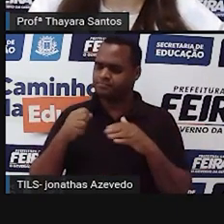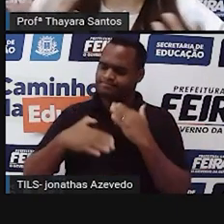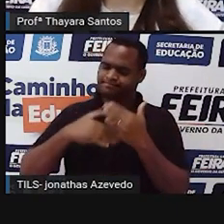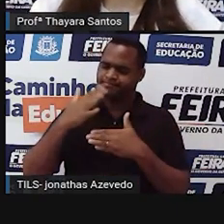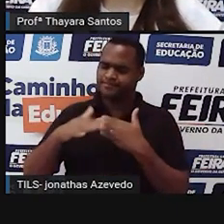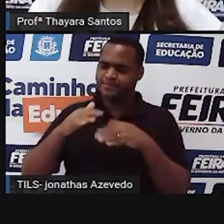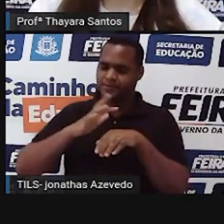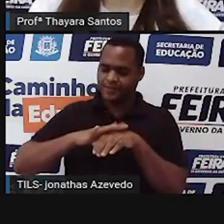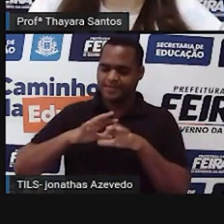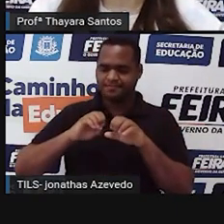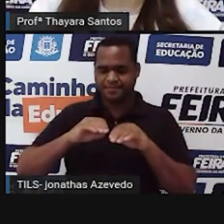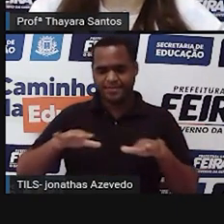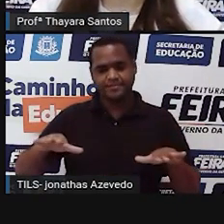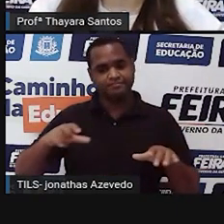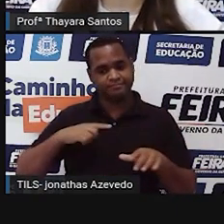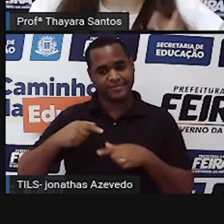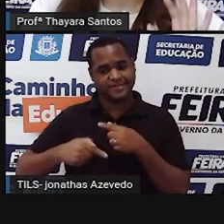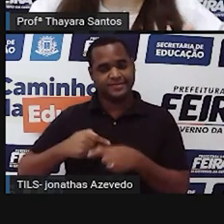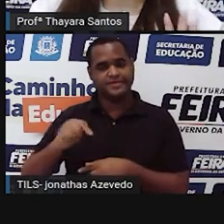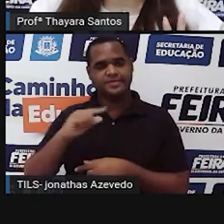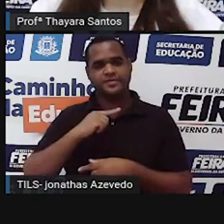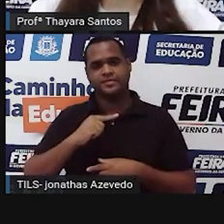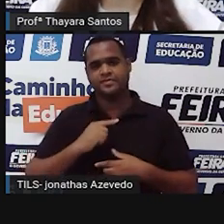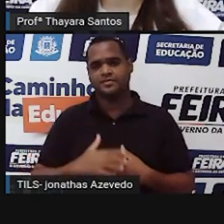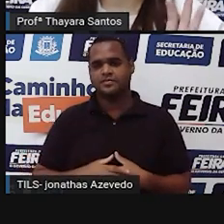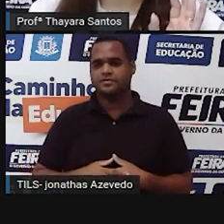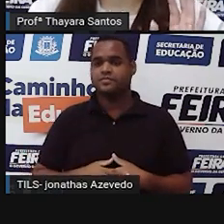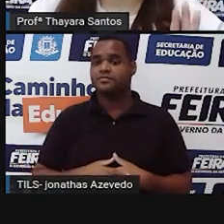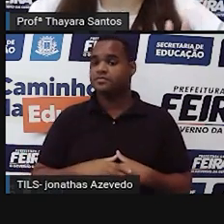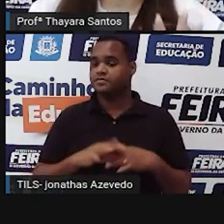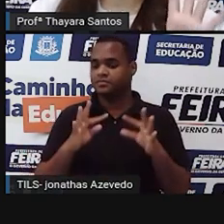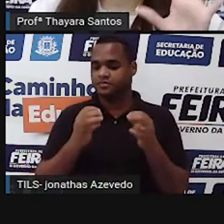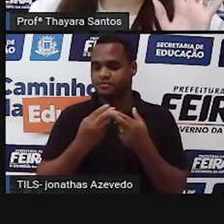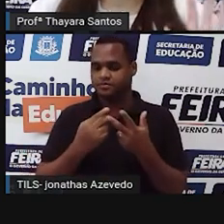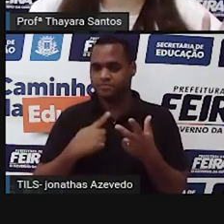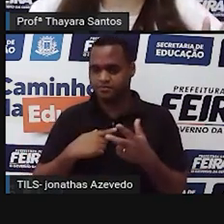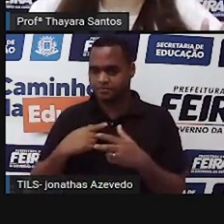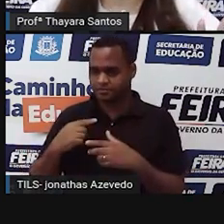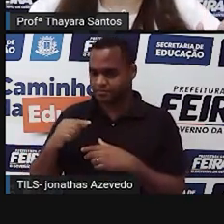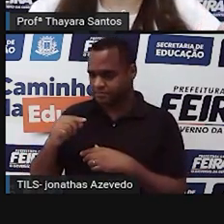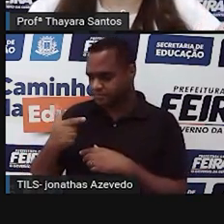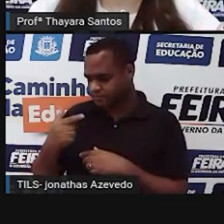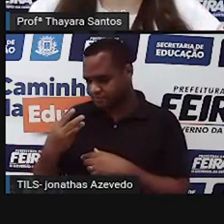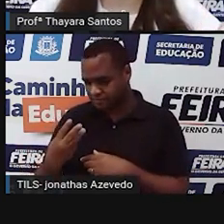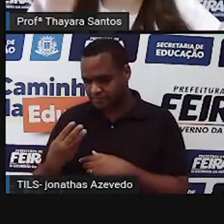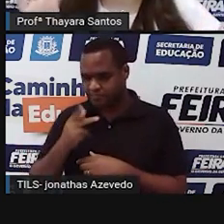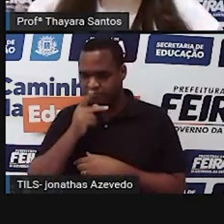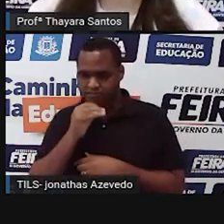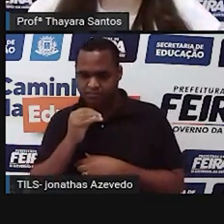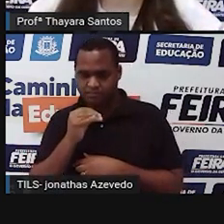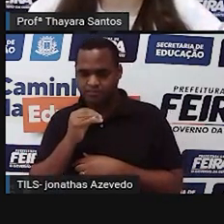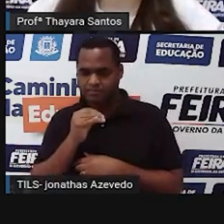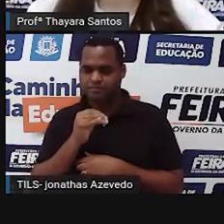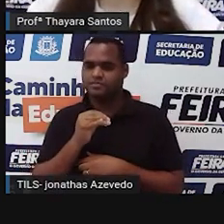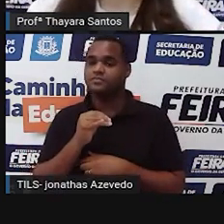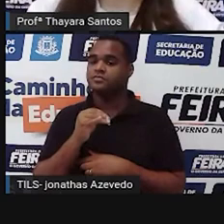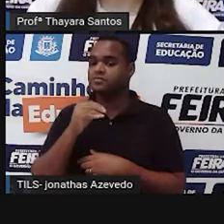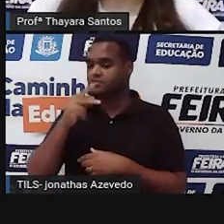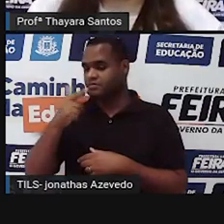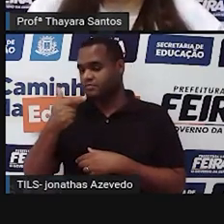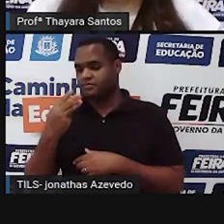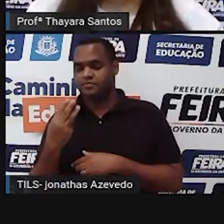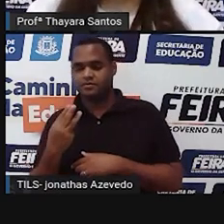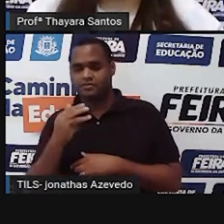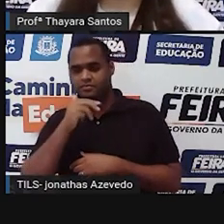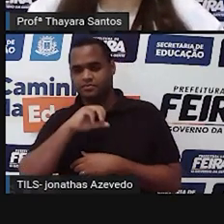ocasionar doenças genéticas aí nesses casos. Mas, no geral, a gente herda 23 cromossomos do nosso pai e os outros 23 da nossa